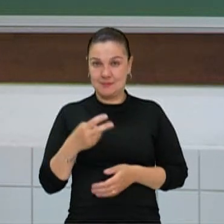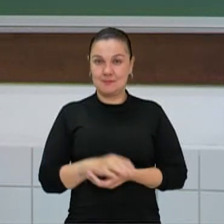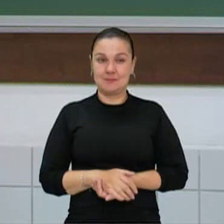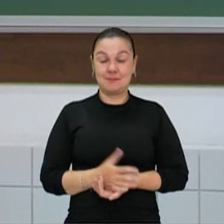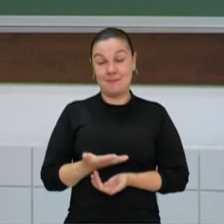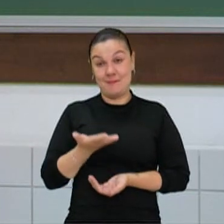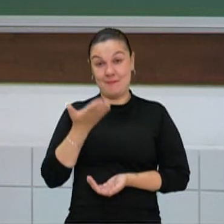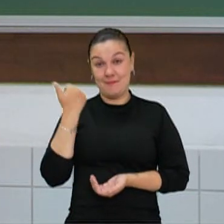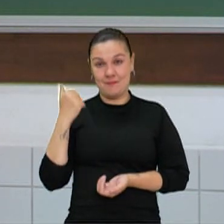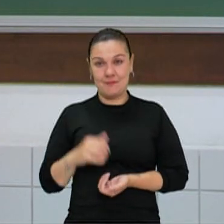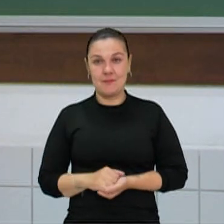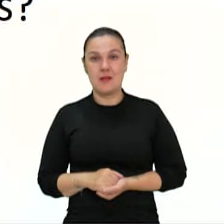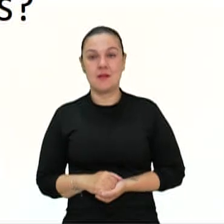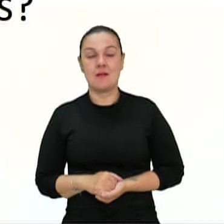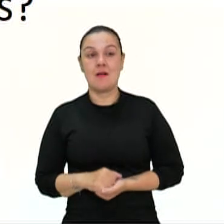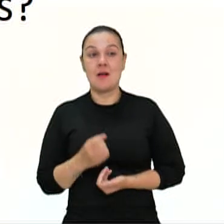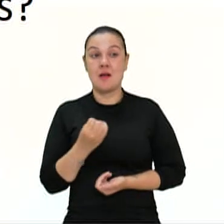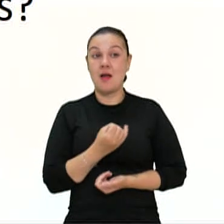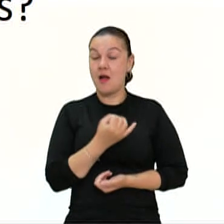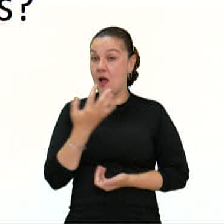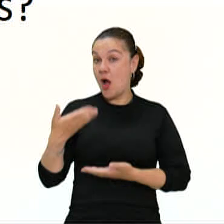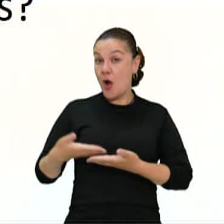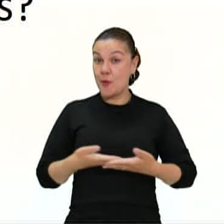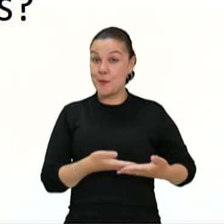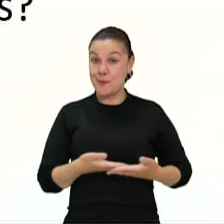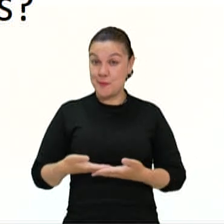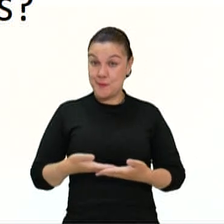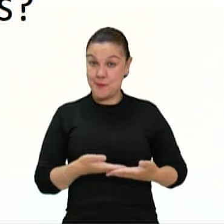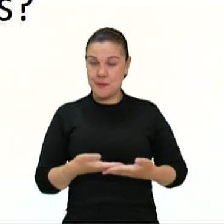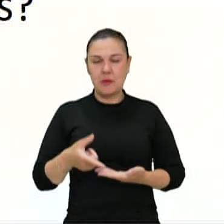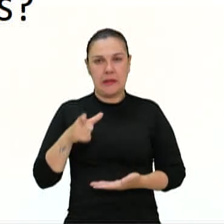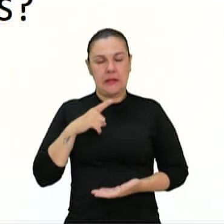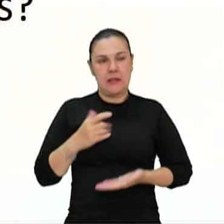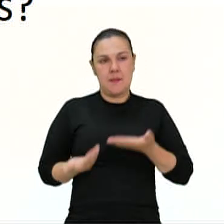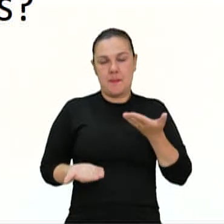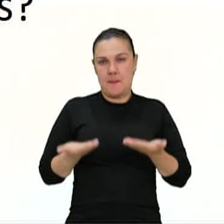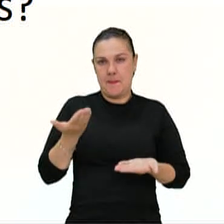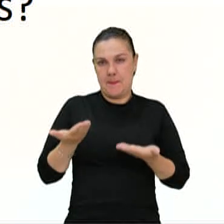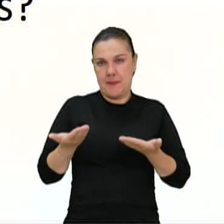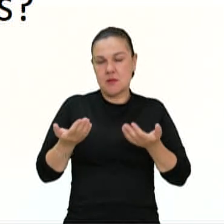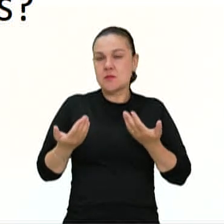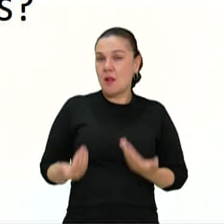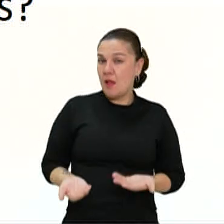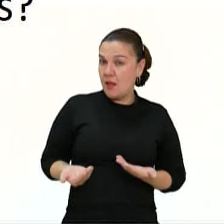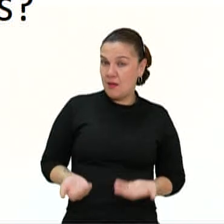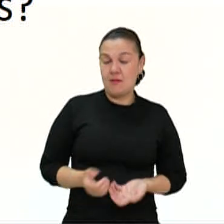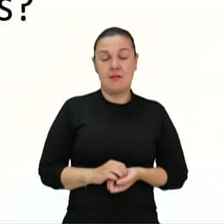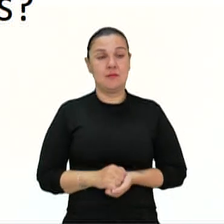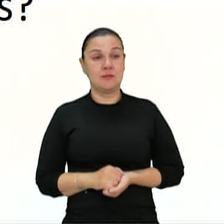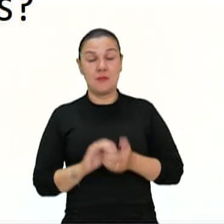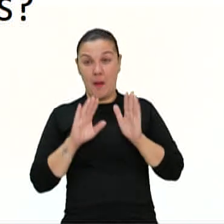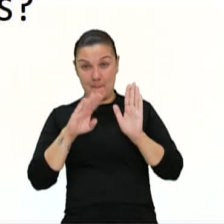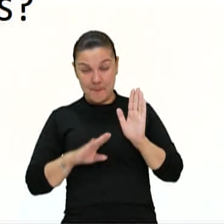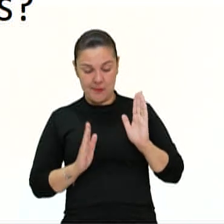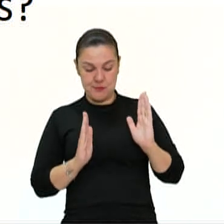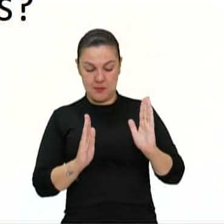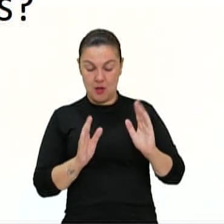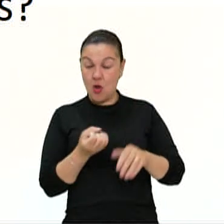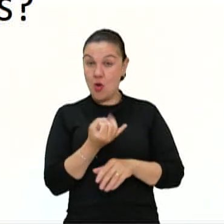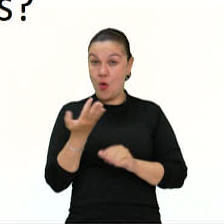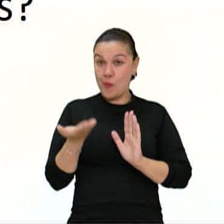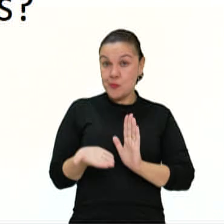2? Vamos lá. Alguns bebês têm pesos abaixo da média e outros